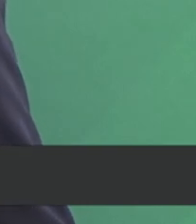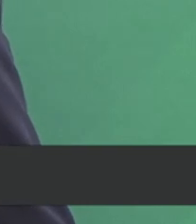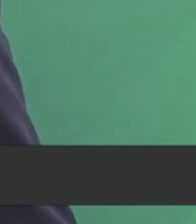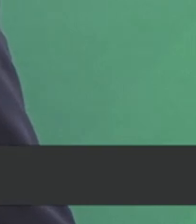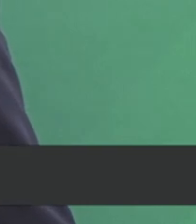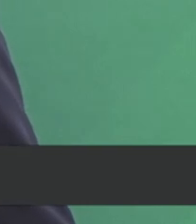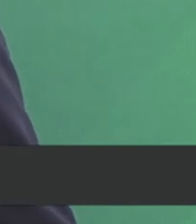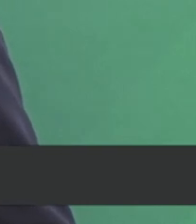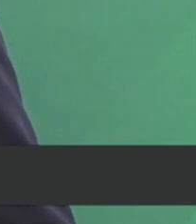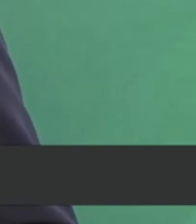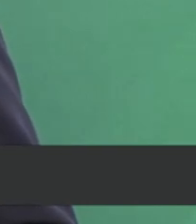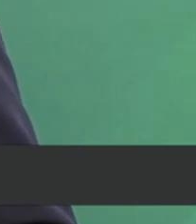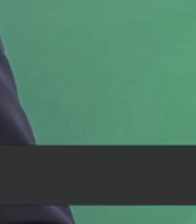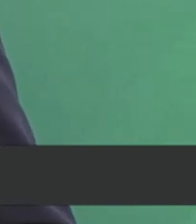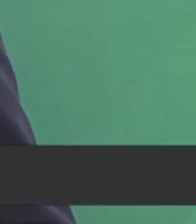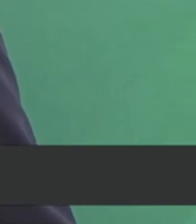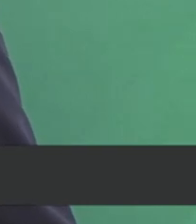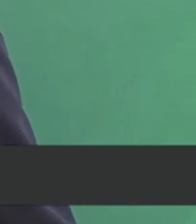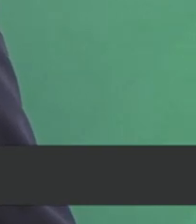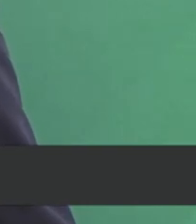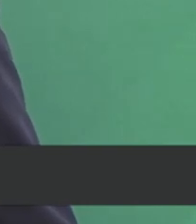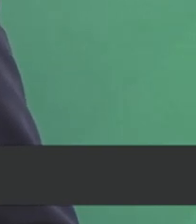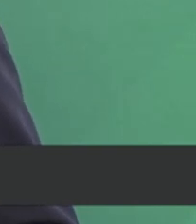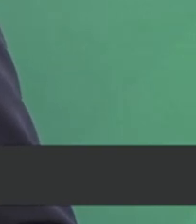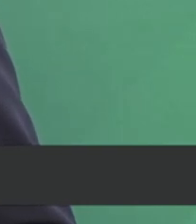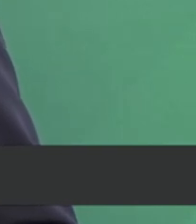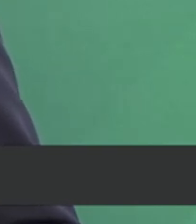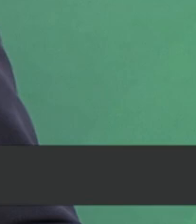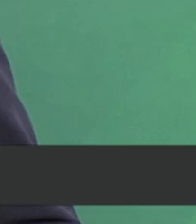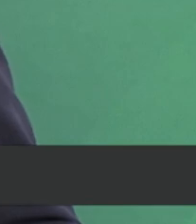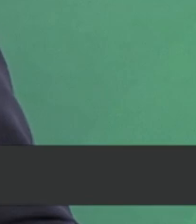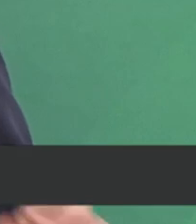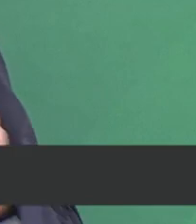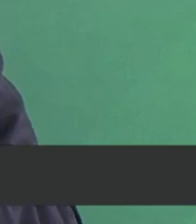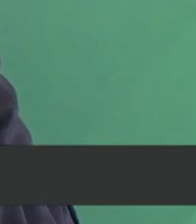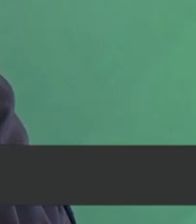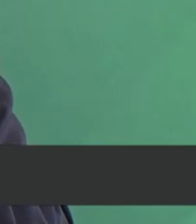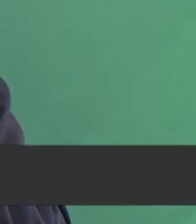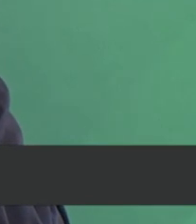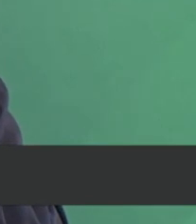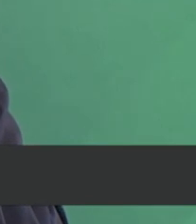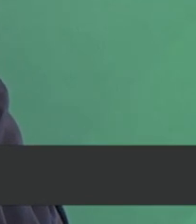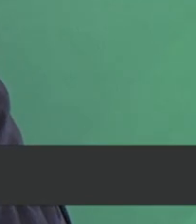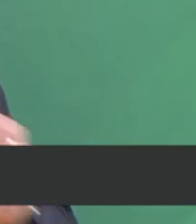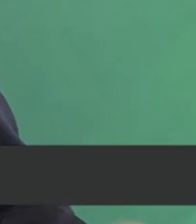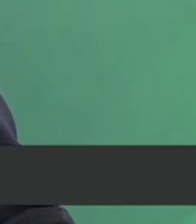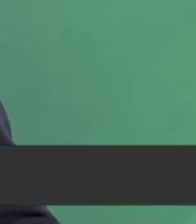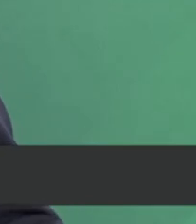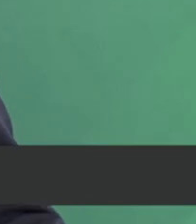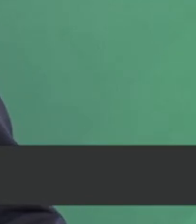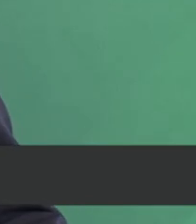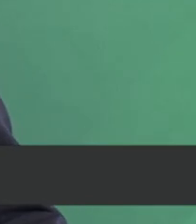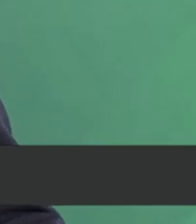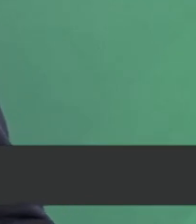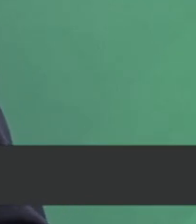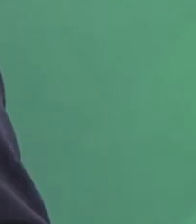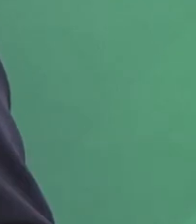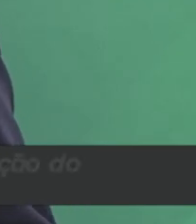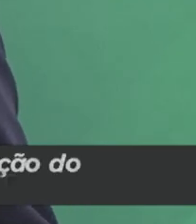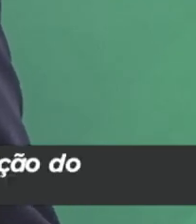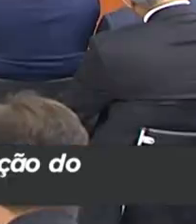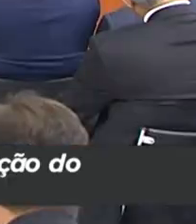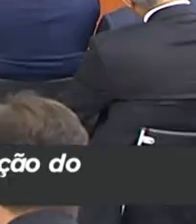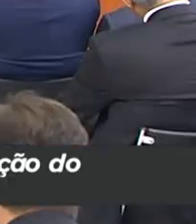não apenas do setor automotivo mas de todos os segmentos industriais meu carro velho